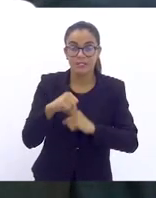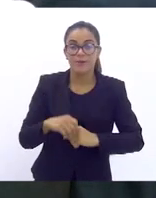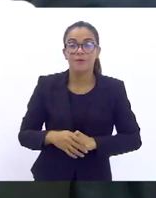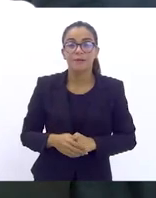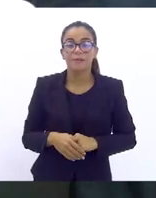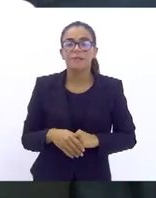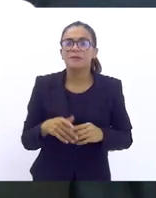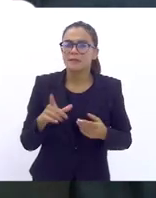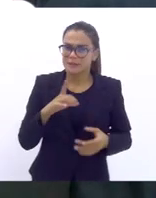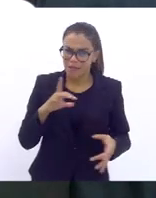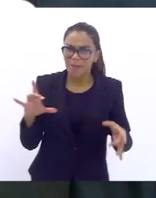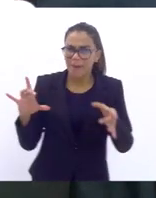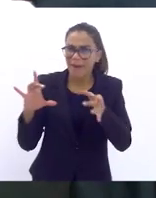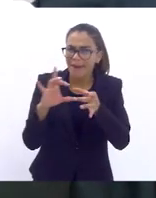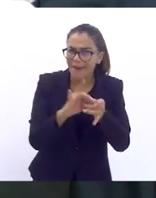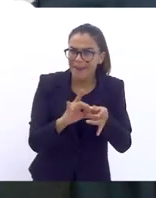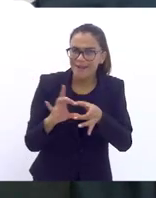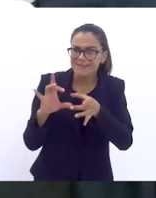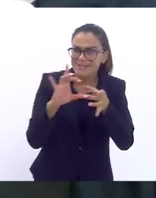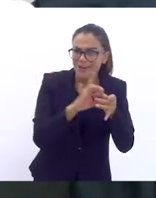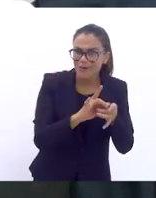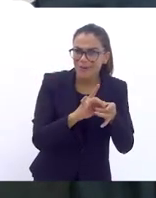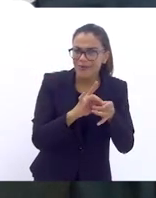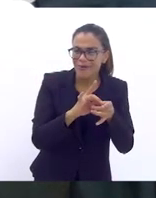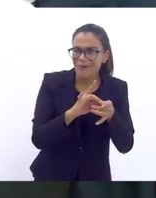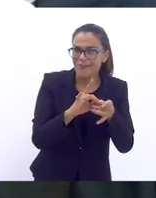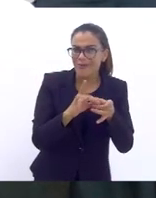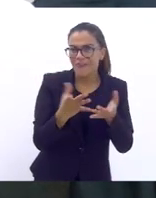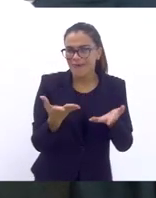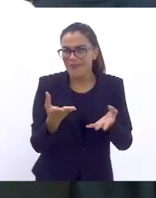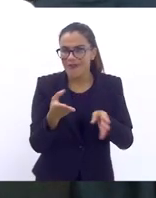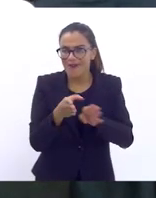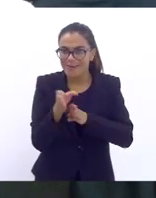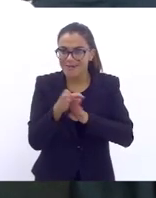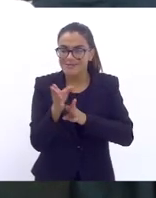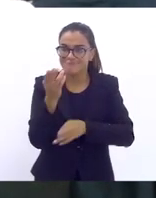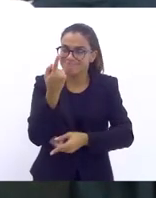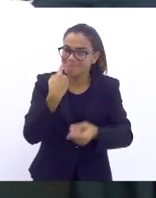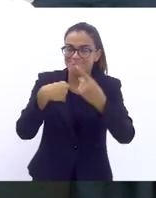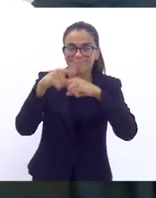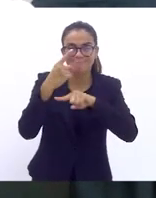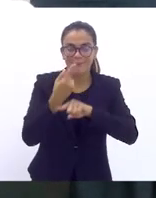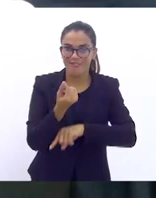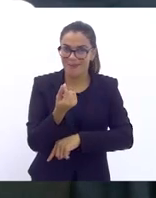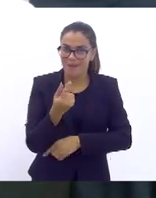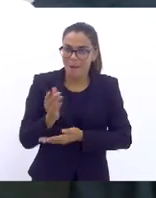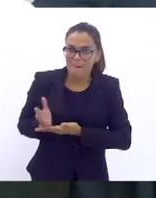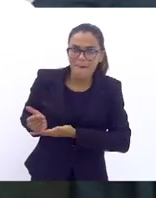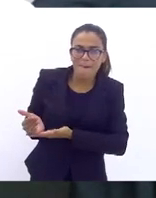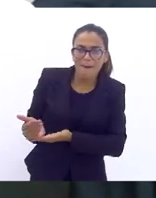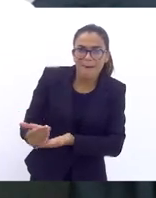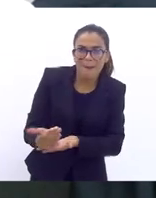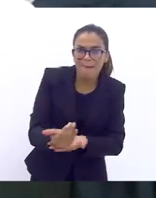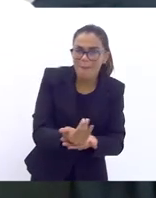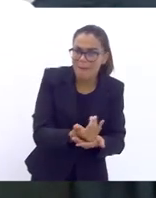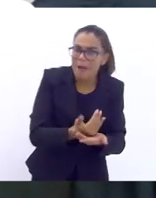não tem uma relação Direta com regime de recuperação fiscal então a força da arrecadação